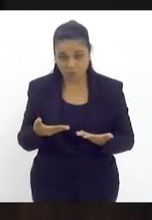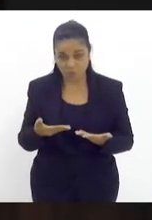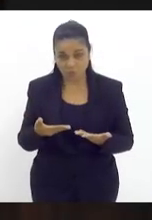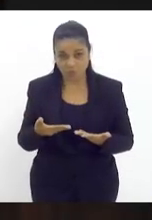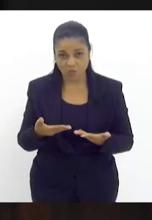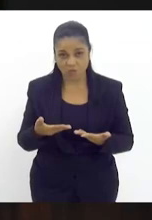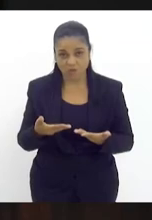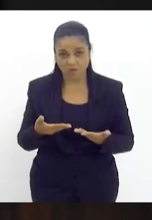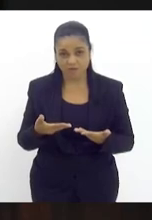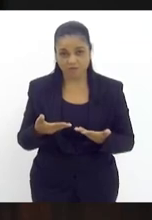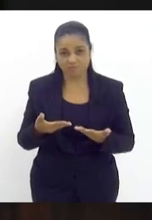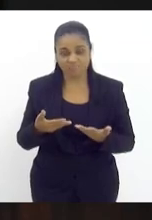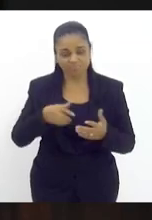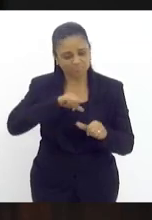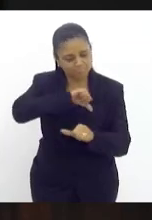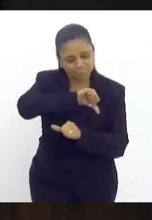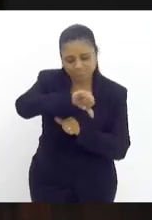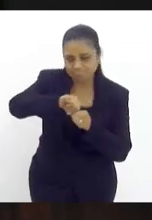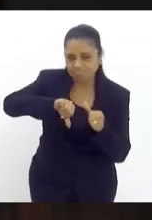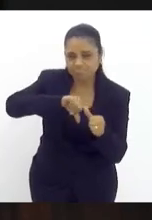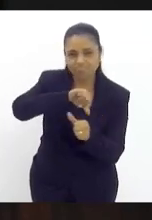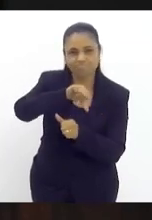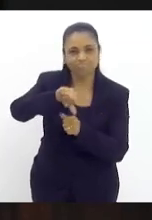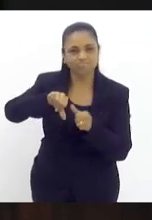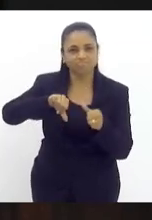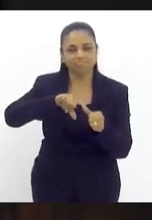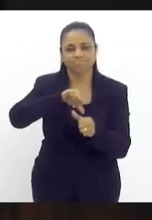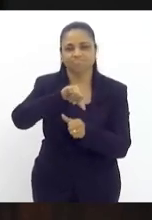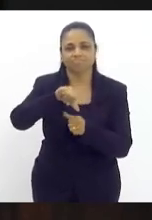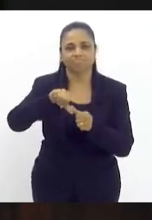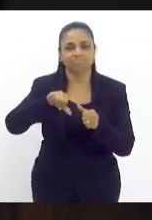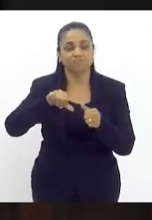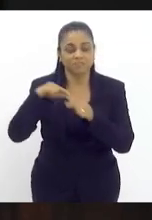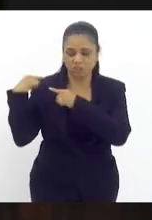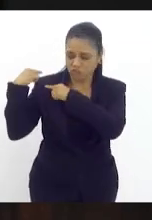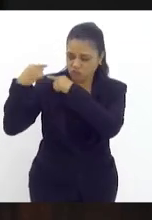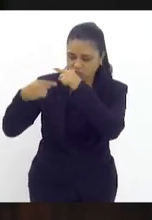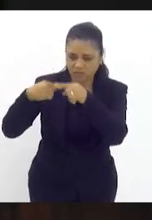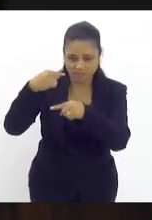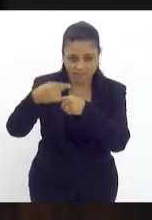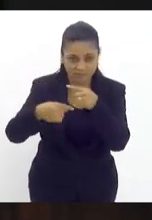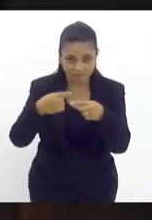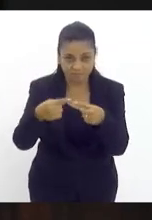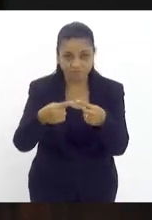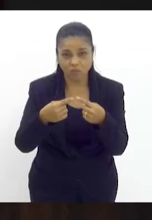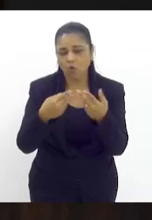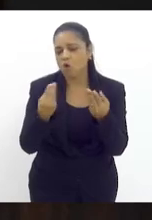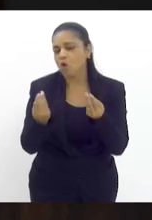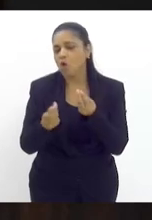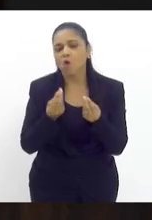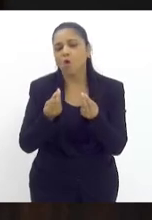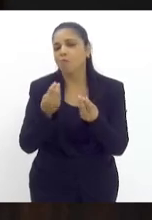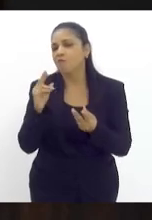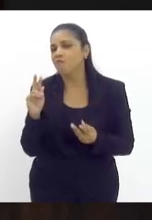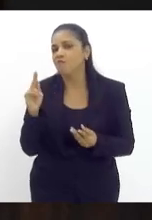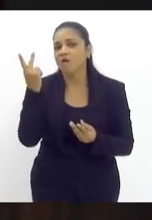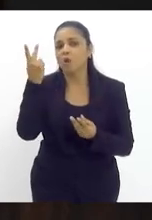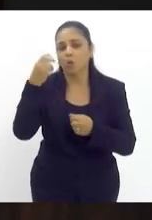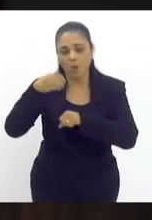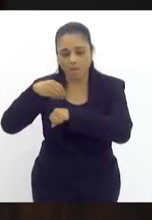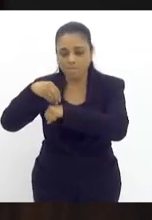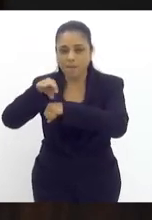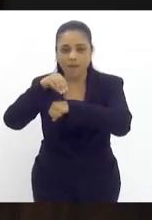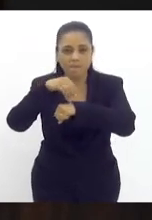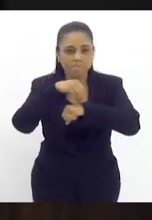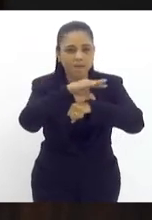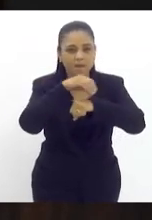Neste mundo em que estamos em alta transformação e distensões entre gerações, como levarmos os valores e princípios dentro